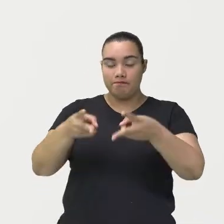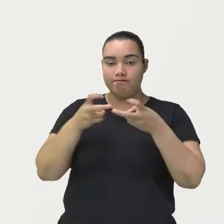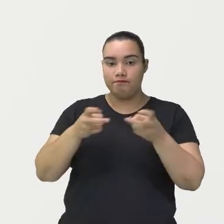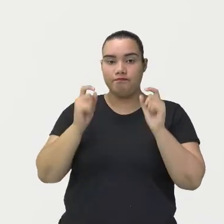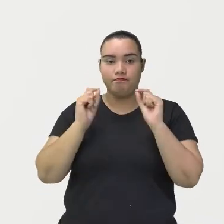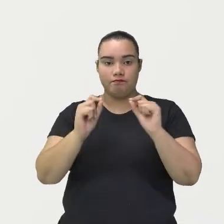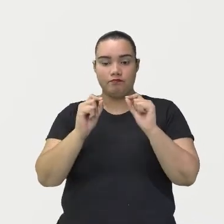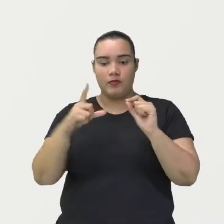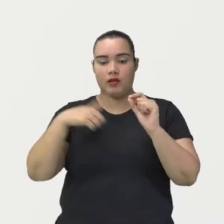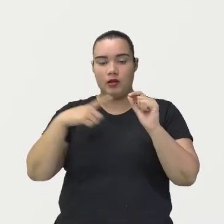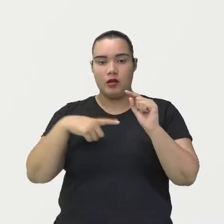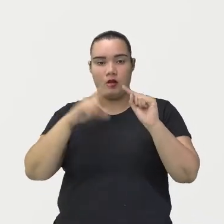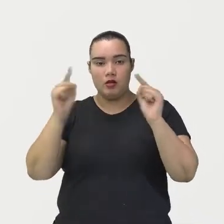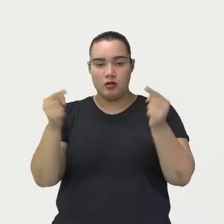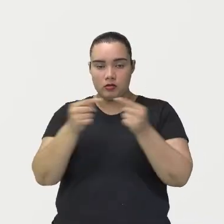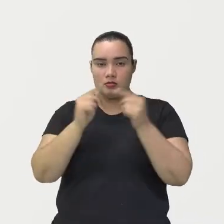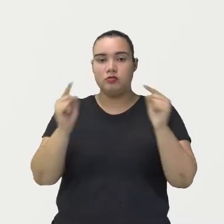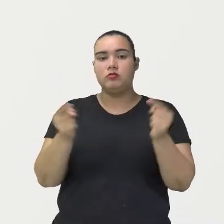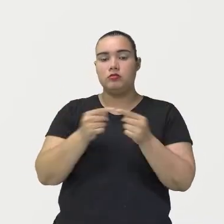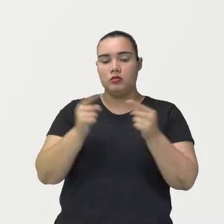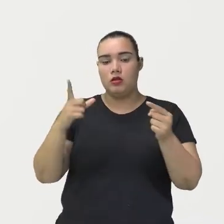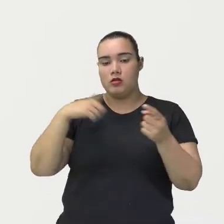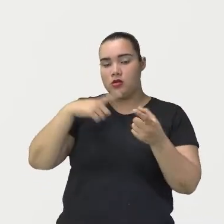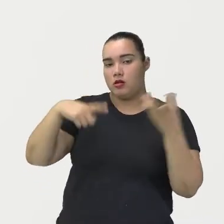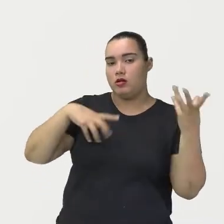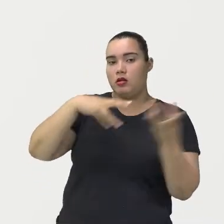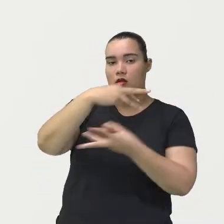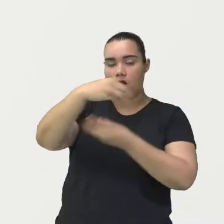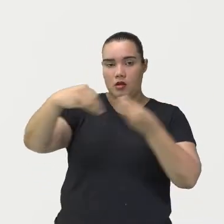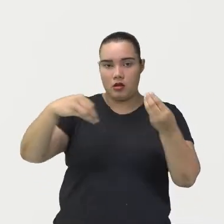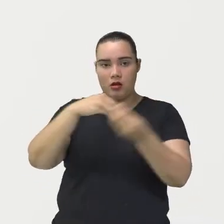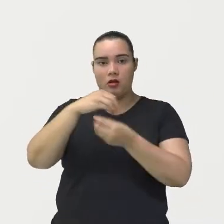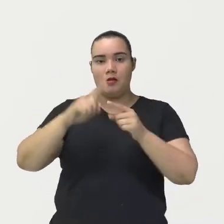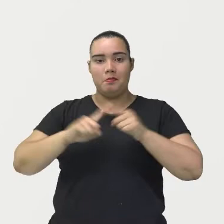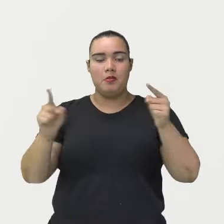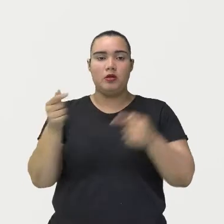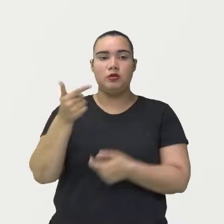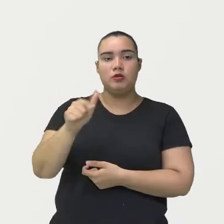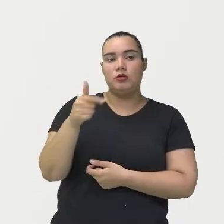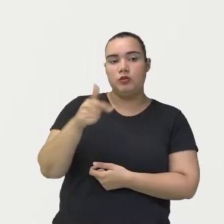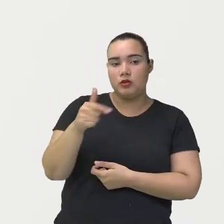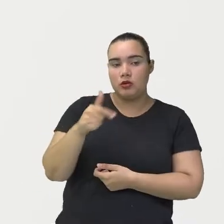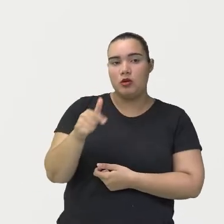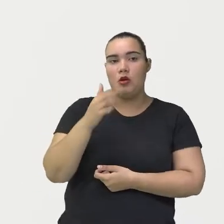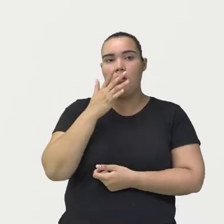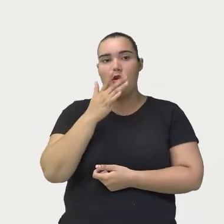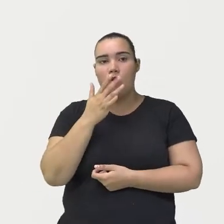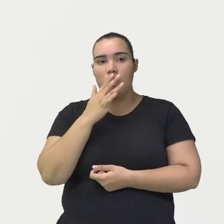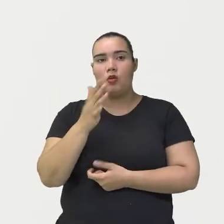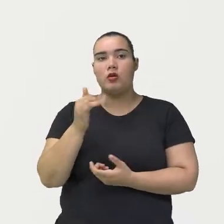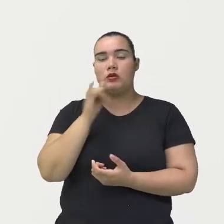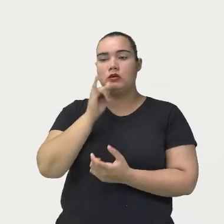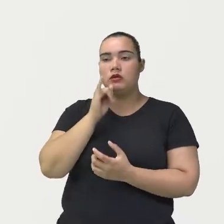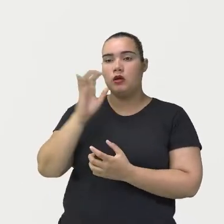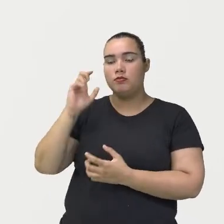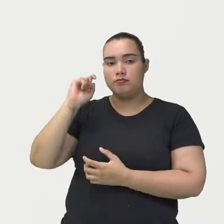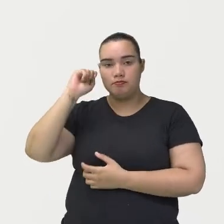eles são associados, eles interagem, mas não há só uma cor